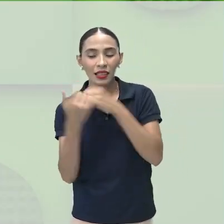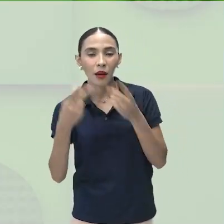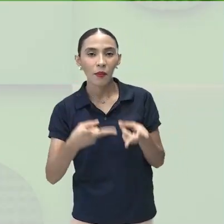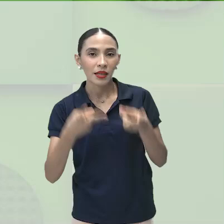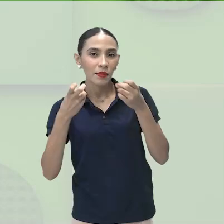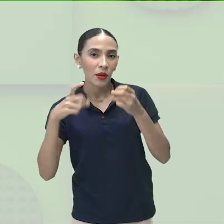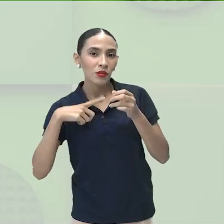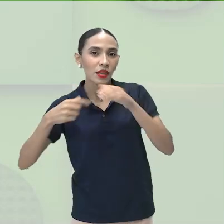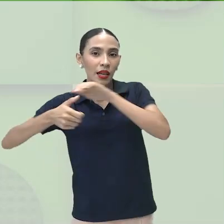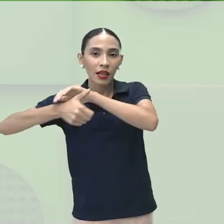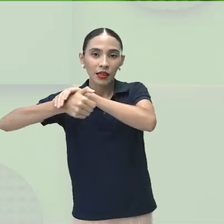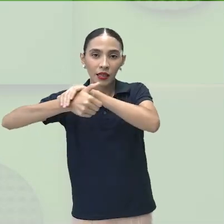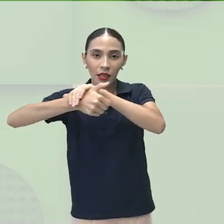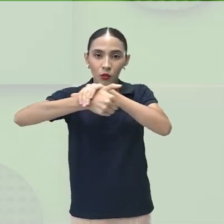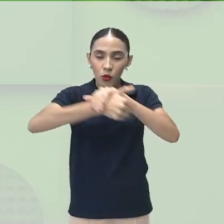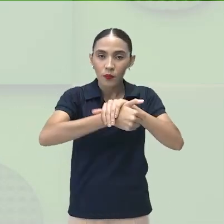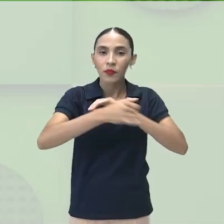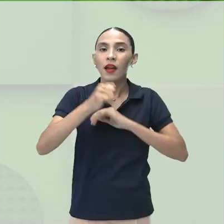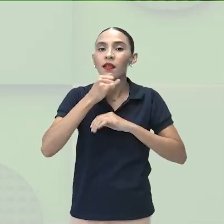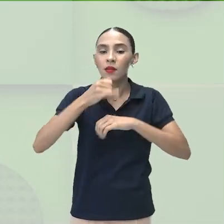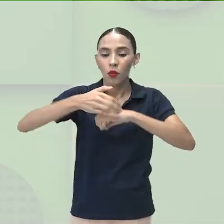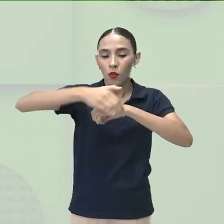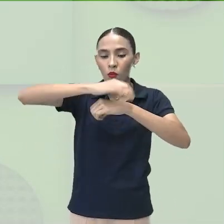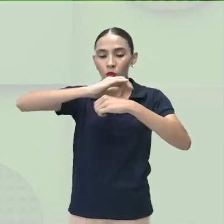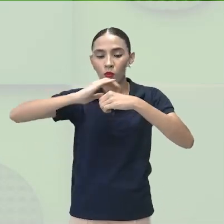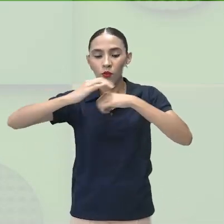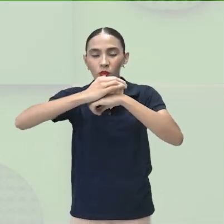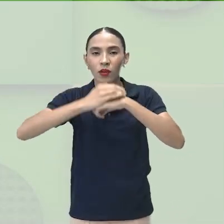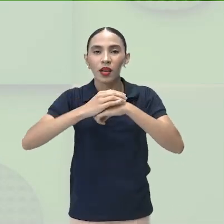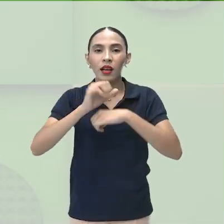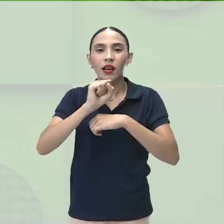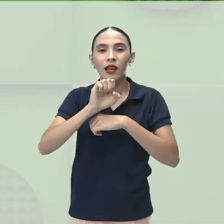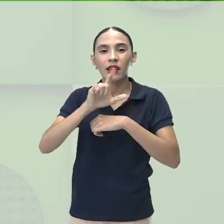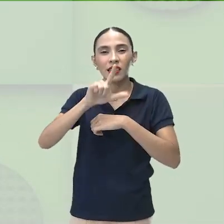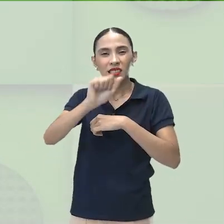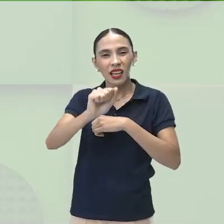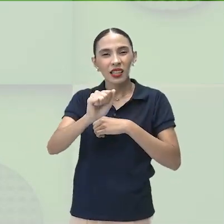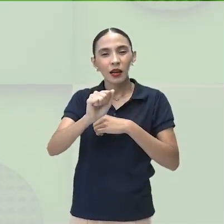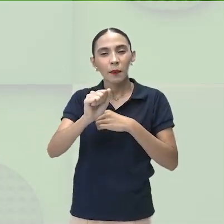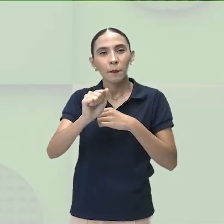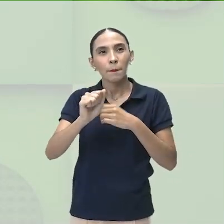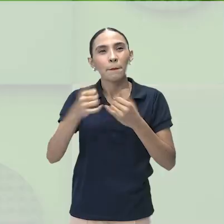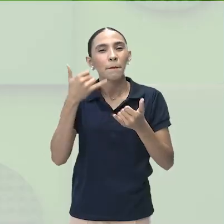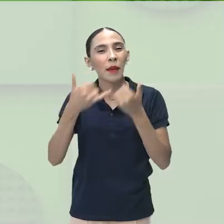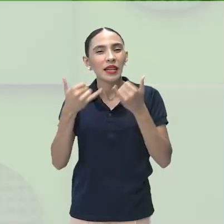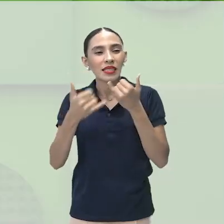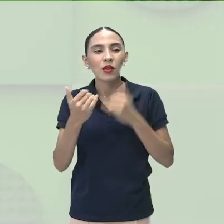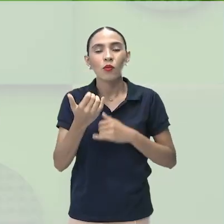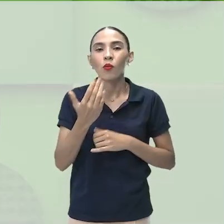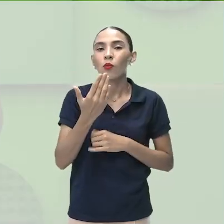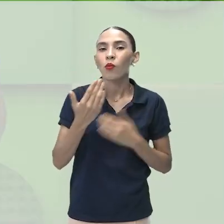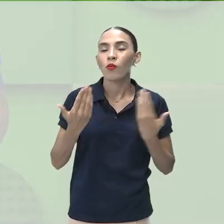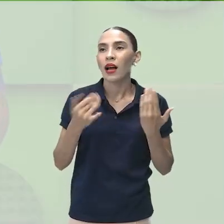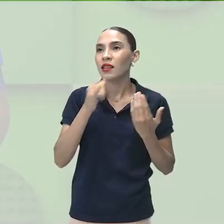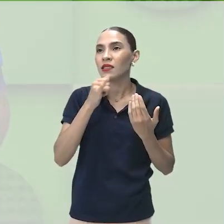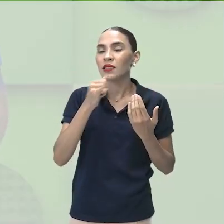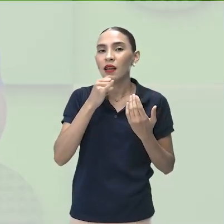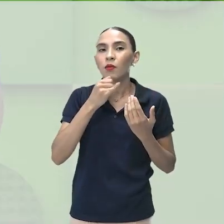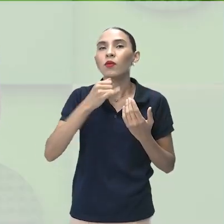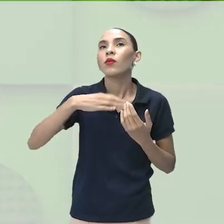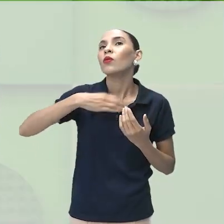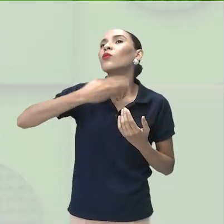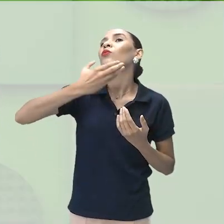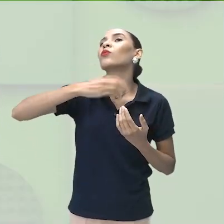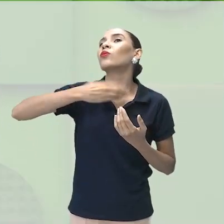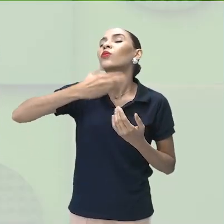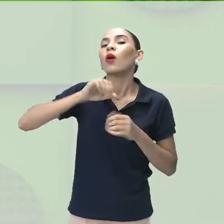percebeu que existiam tartarugas com um casco no formato de sela. Isso permitia que esses animais tivessem um pescoço mais longo, ou